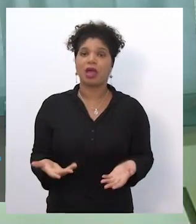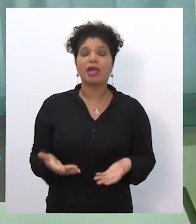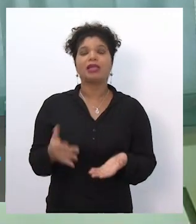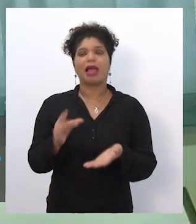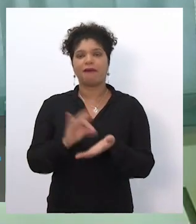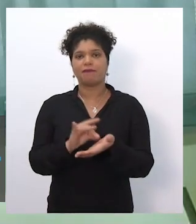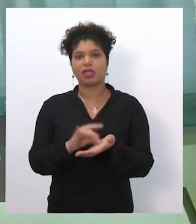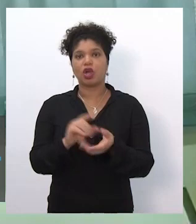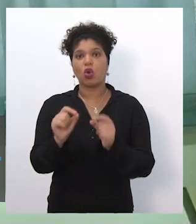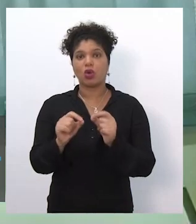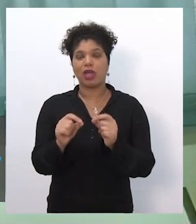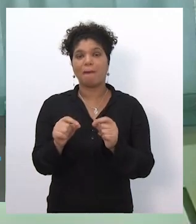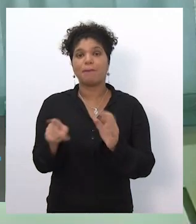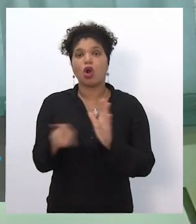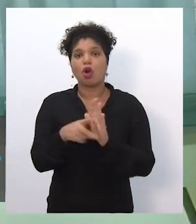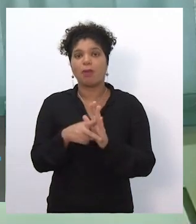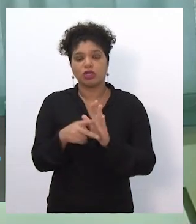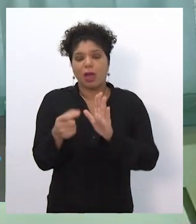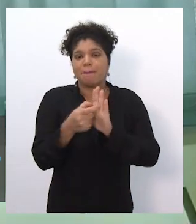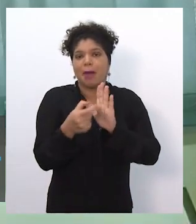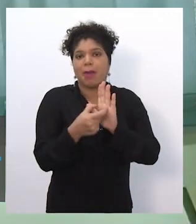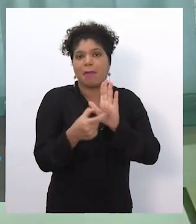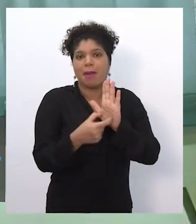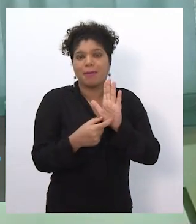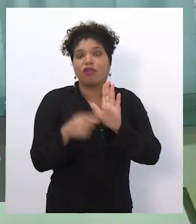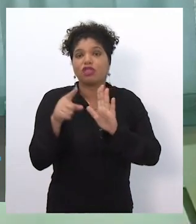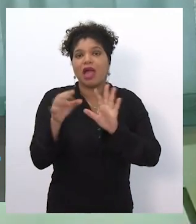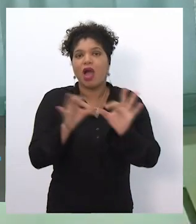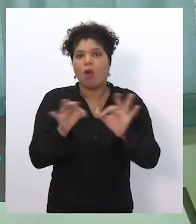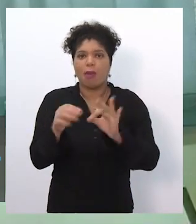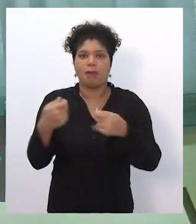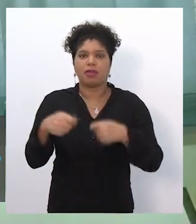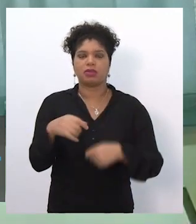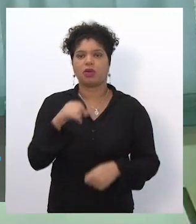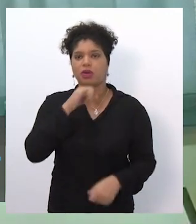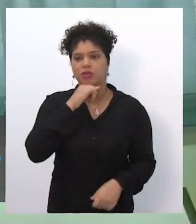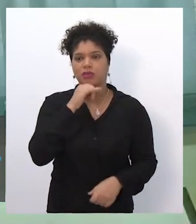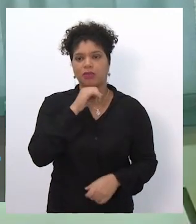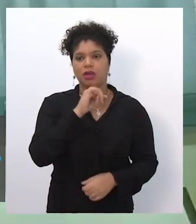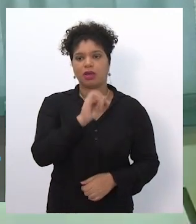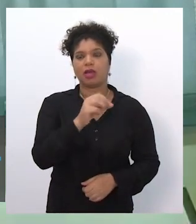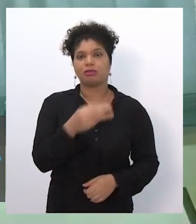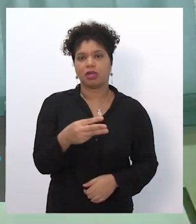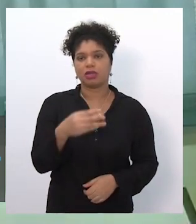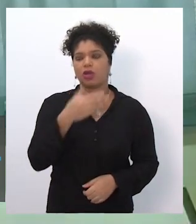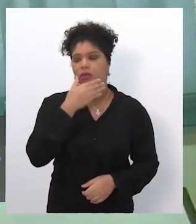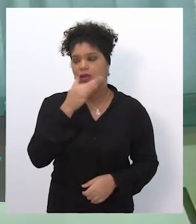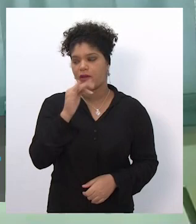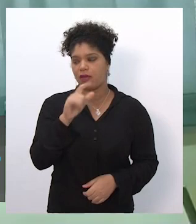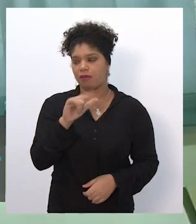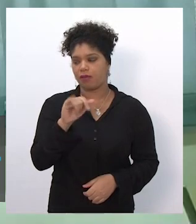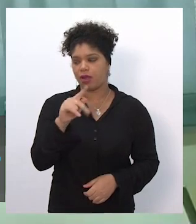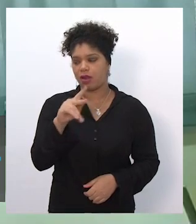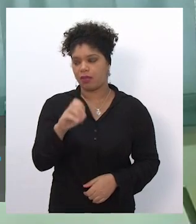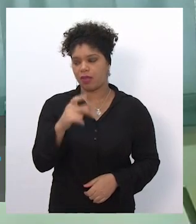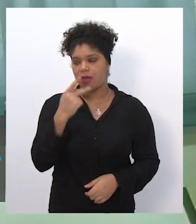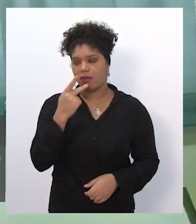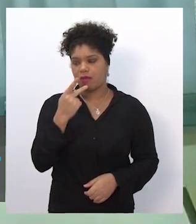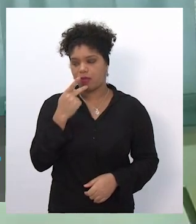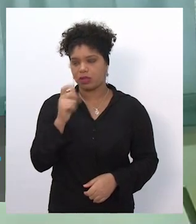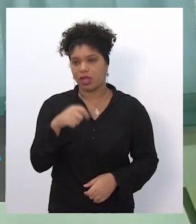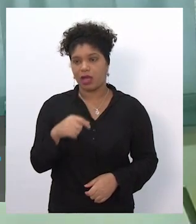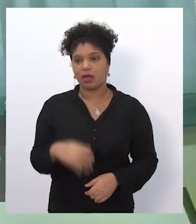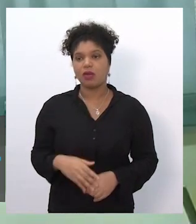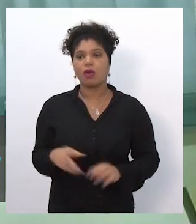uma codificação que você precisa fazer. No caso, o i3, aquilo que o Felipe comentou, ou seja, é a entrada de um